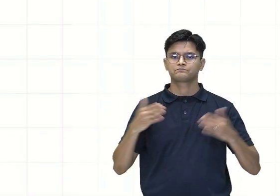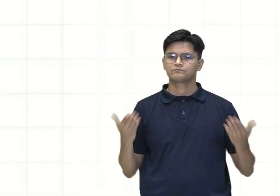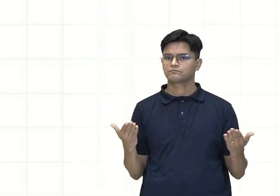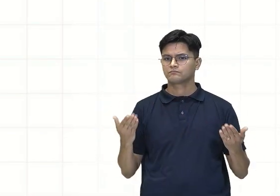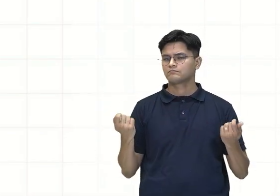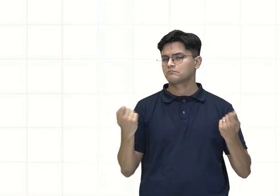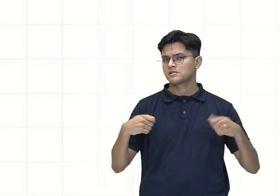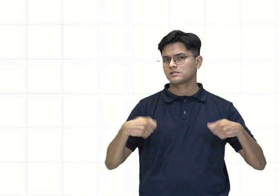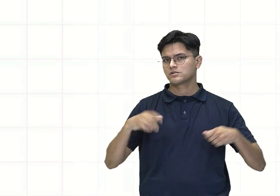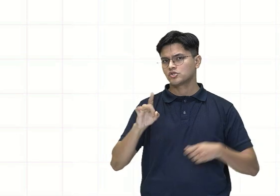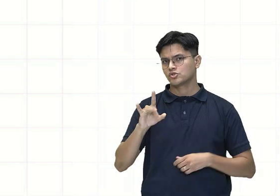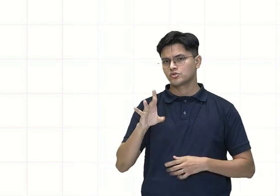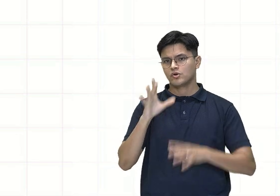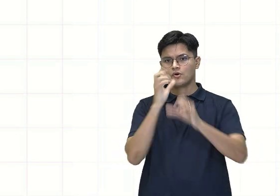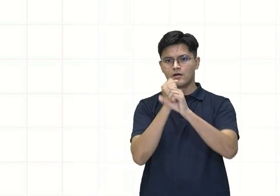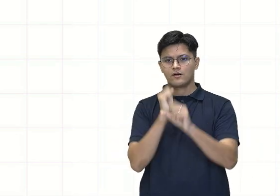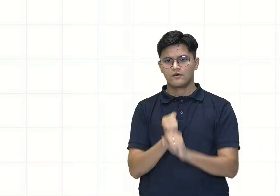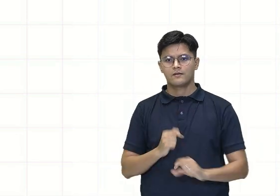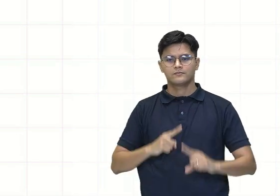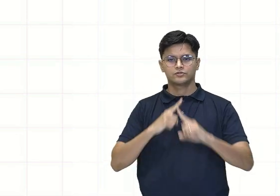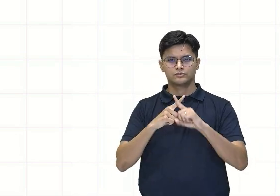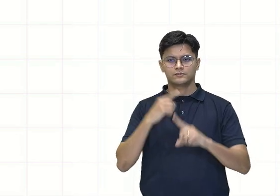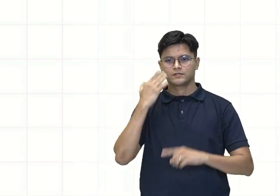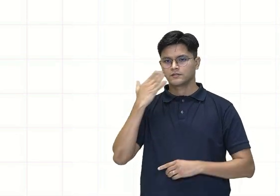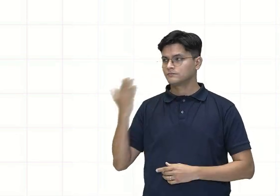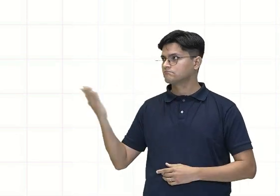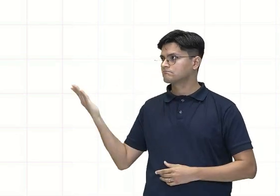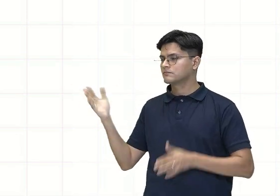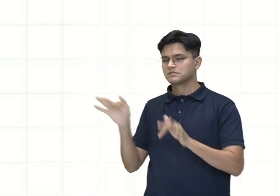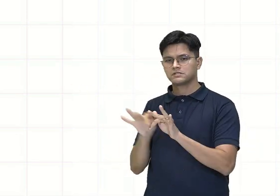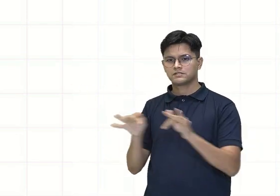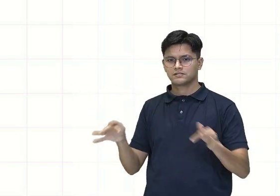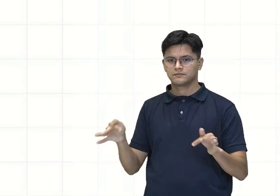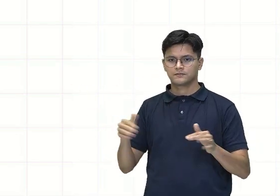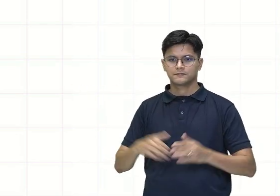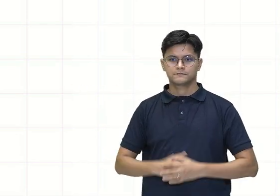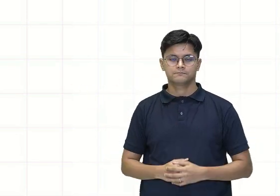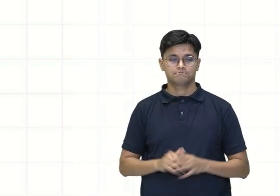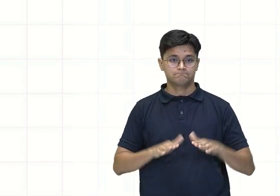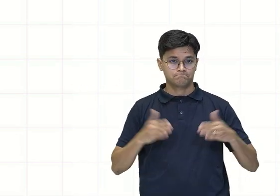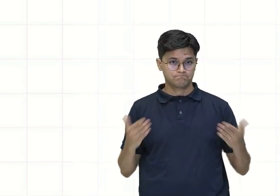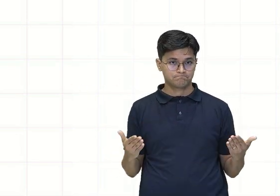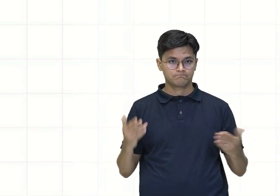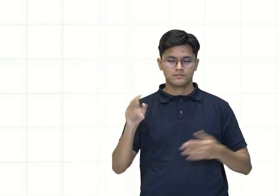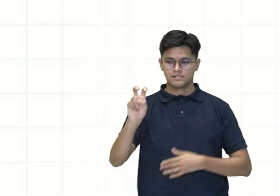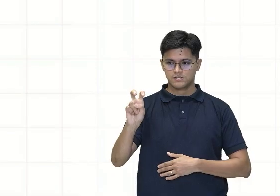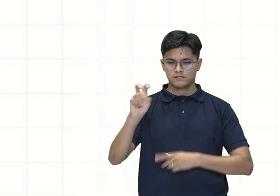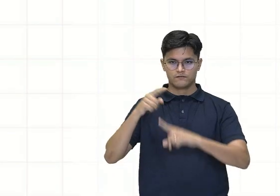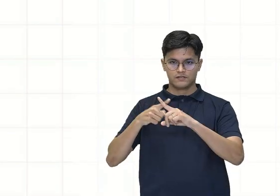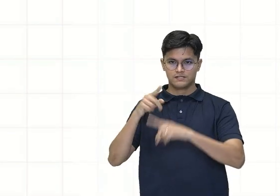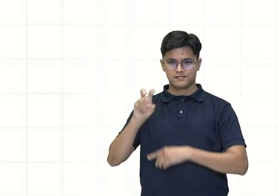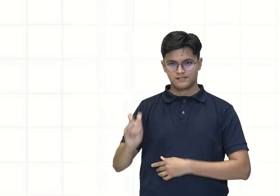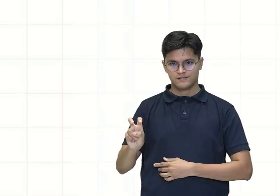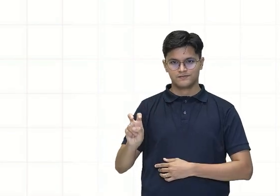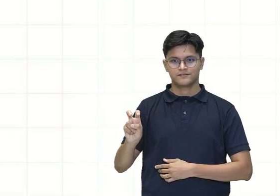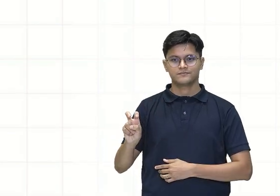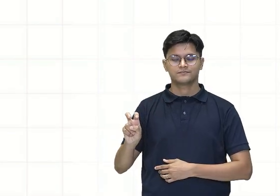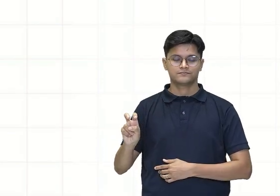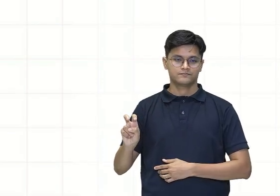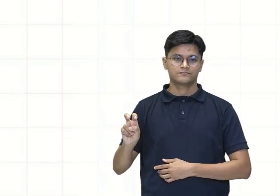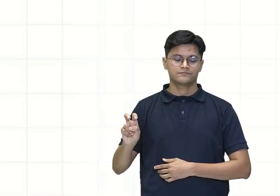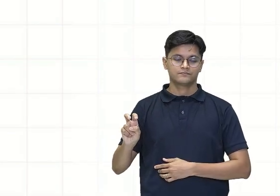gente fazer aí a nossa multiplicaçãozinha simples. Então, 5 vezes 5